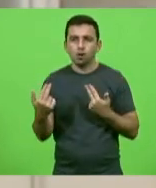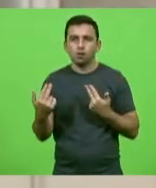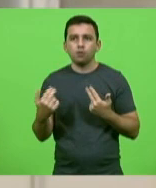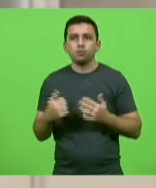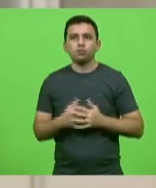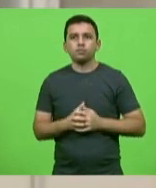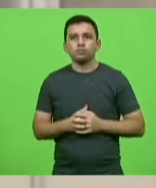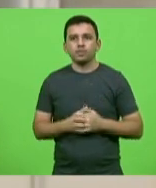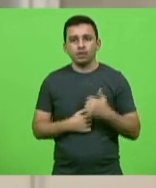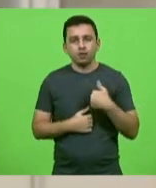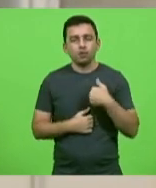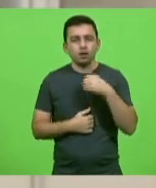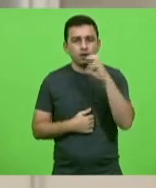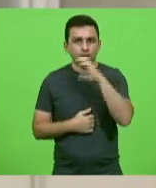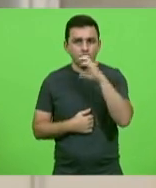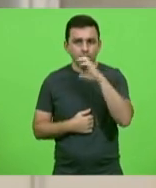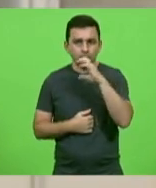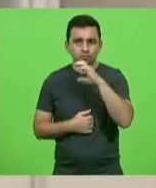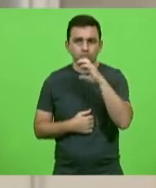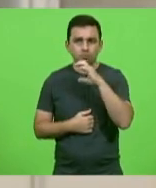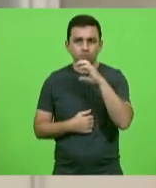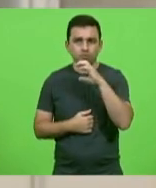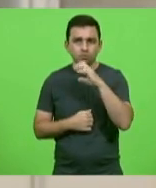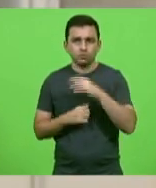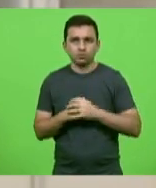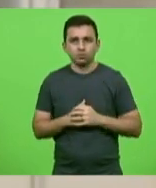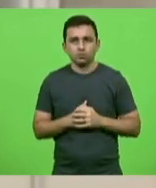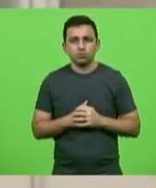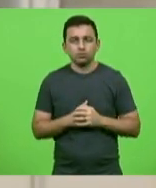procurarei assim em Breves pinceladas